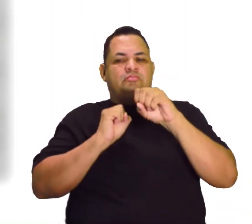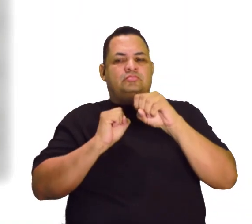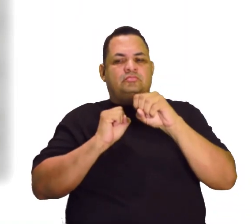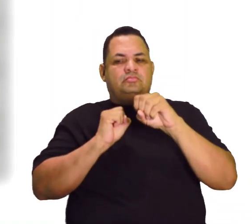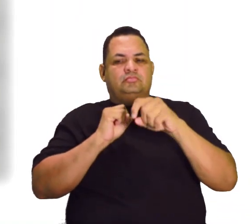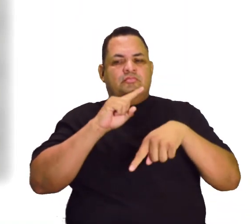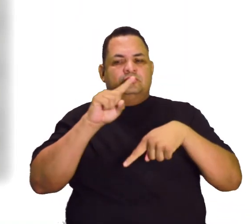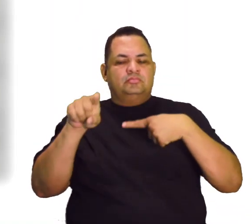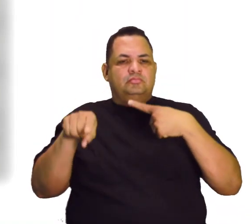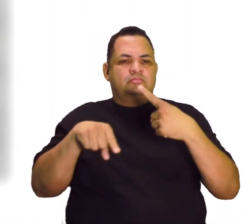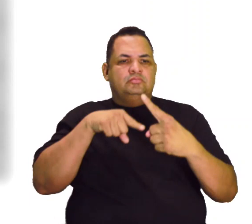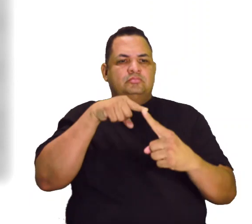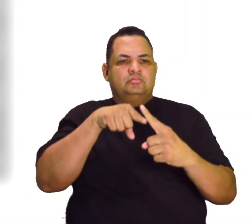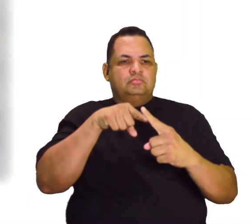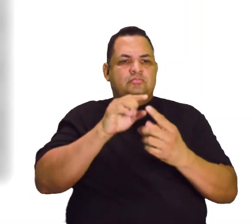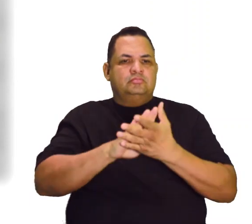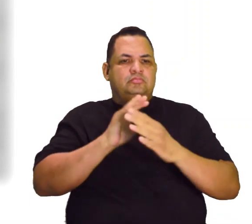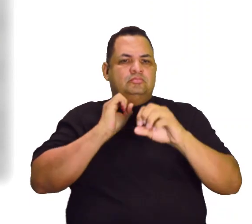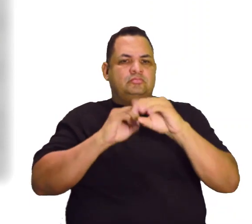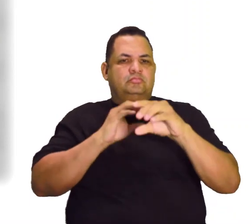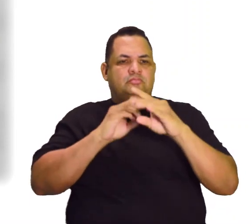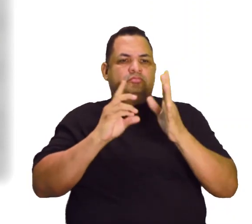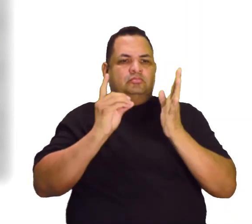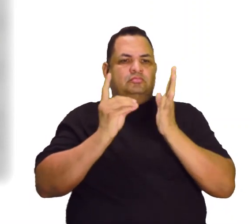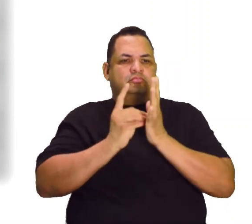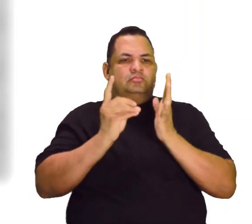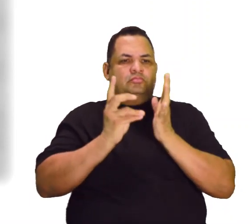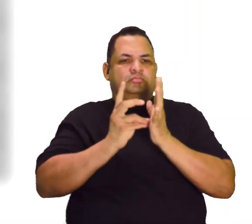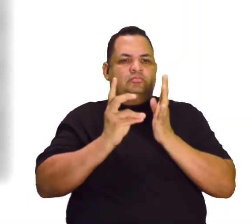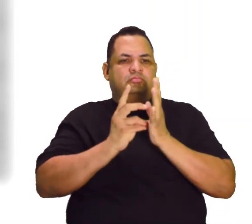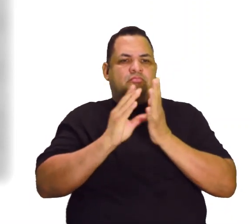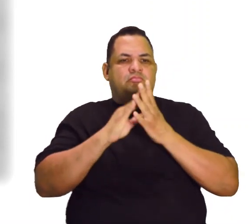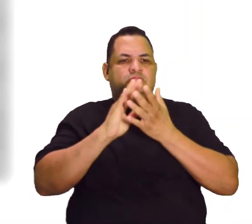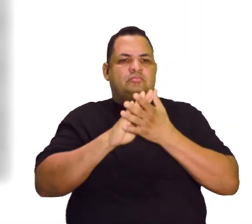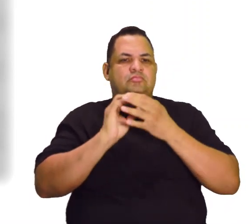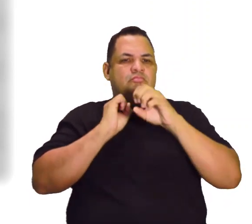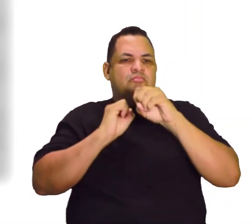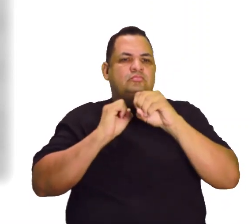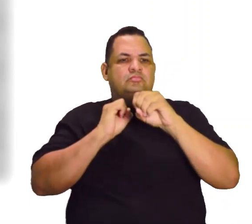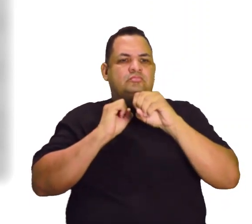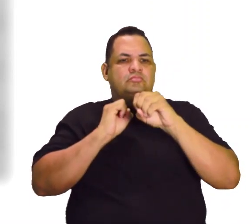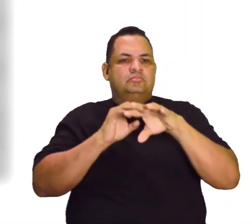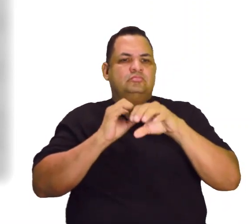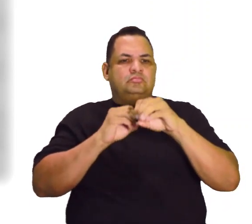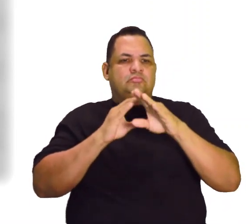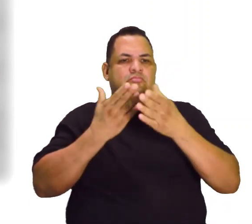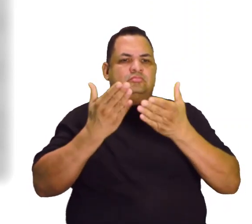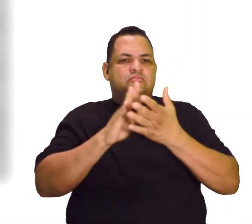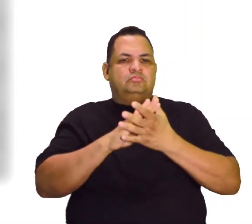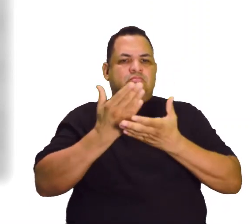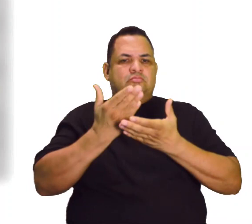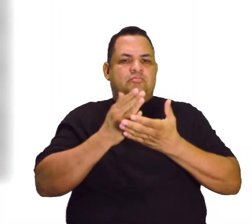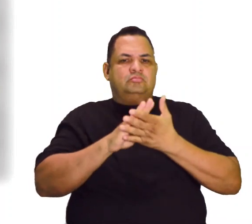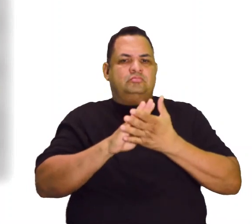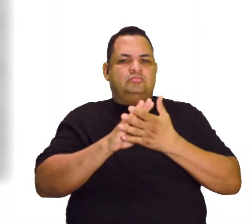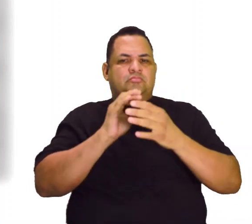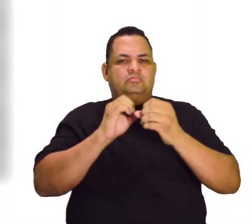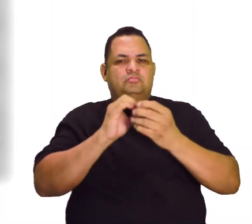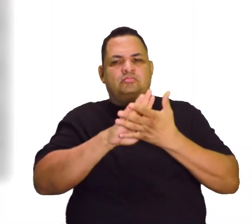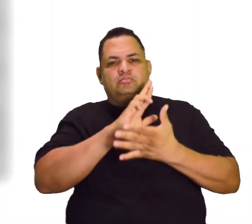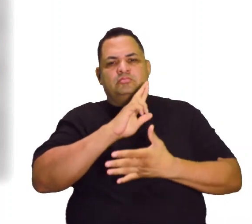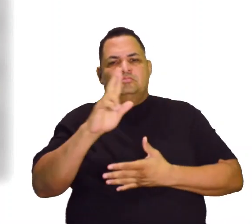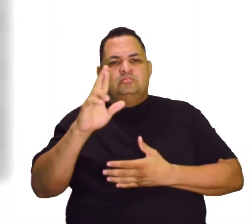dos indígenas. Isso mesmo, para transmitir ensinamentos religiosos,